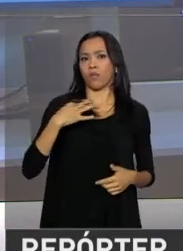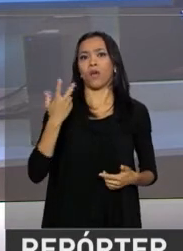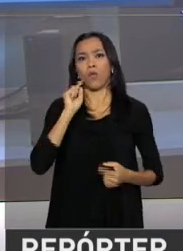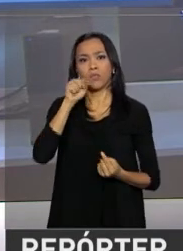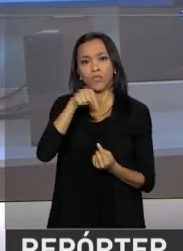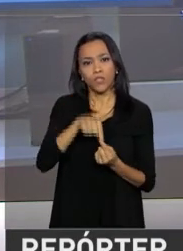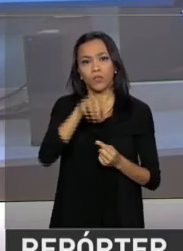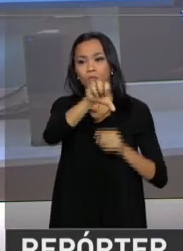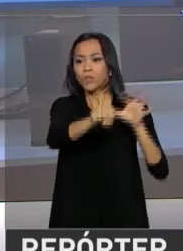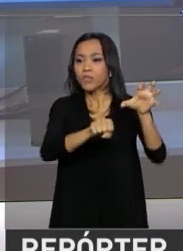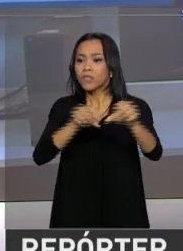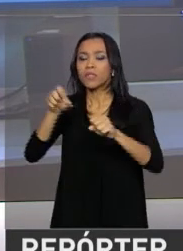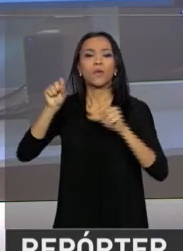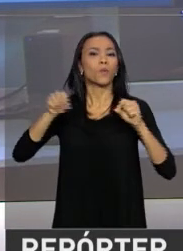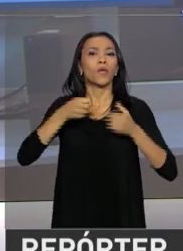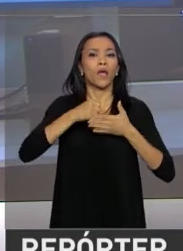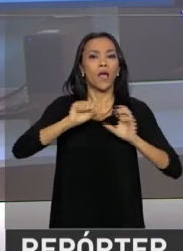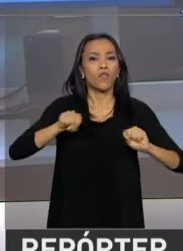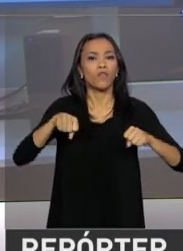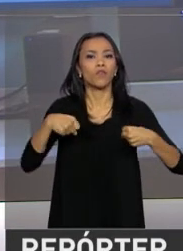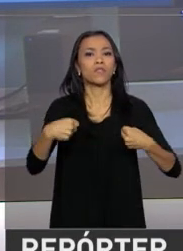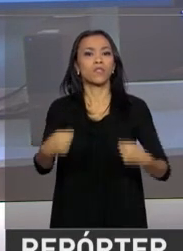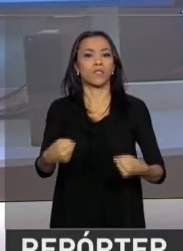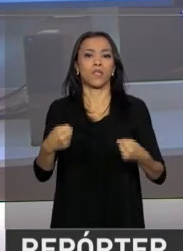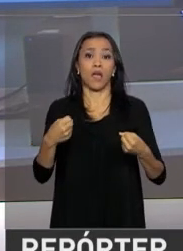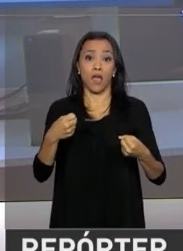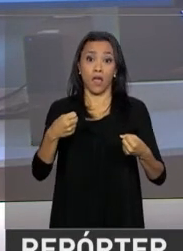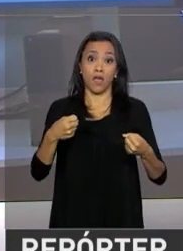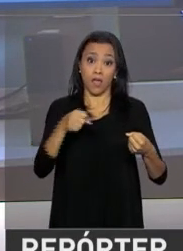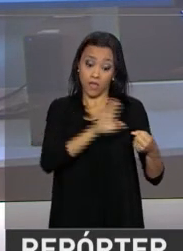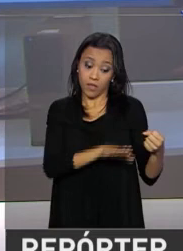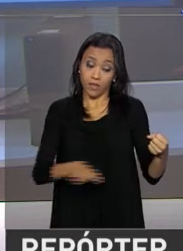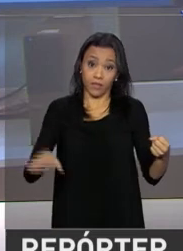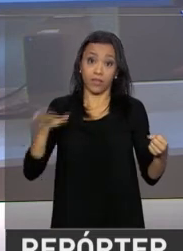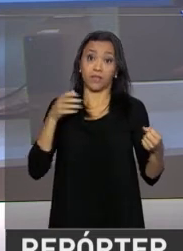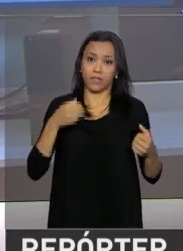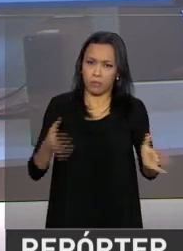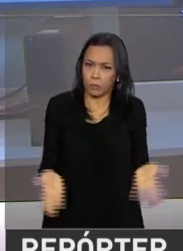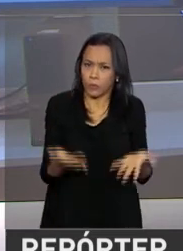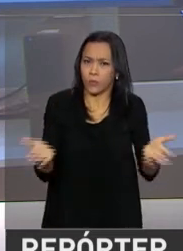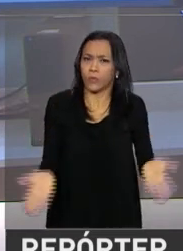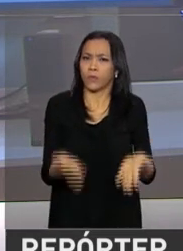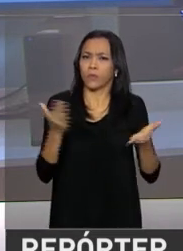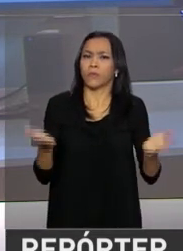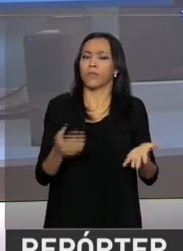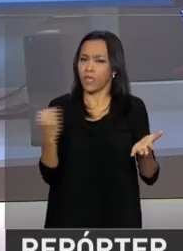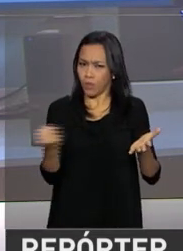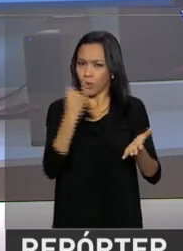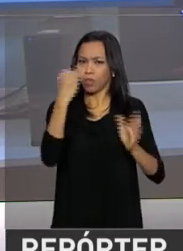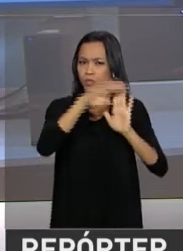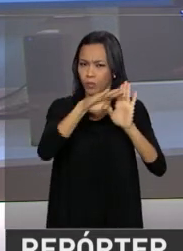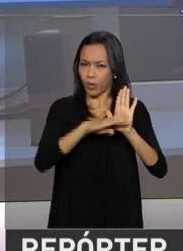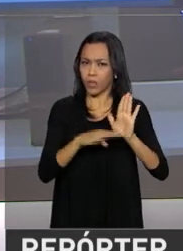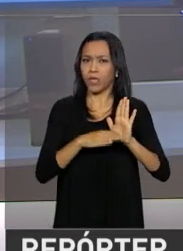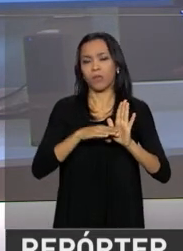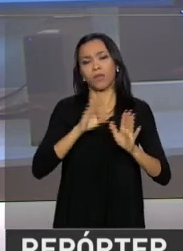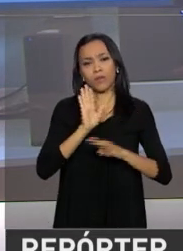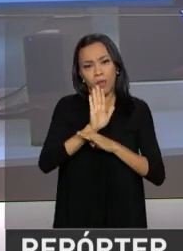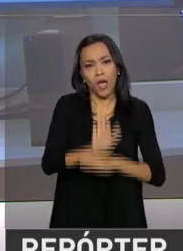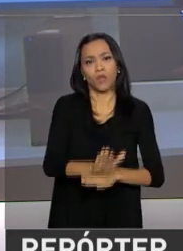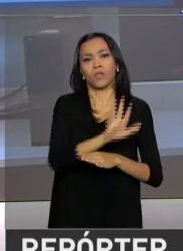buscar para o apoio para reforçar na primeira infância e reforçou a importância do programa para o desenvolvimento das